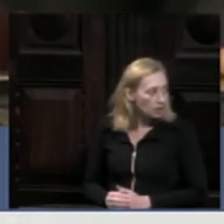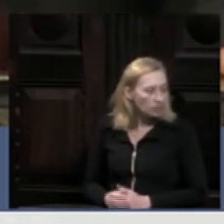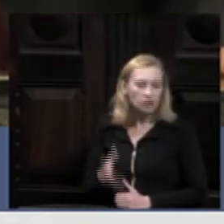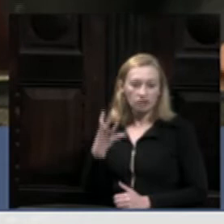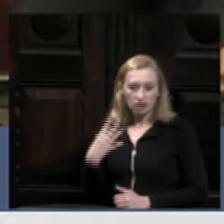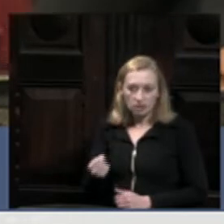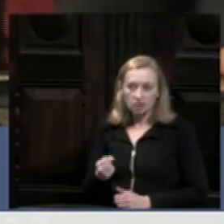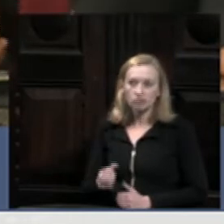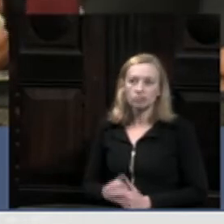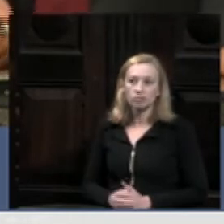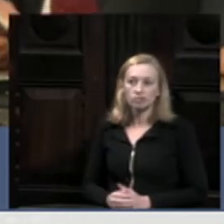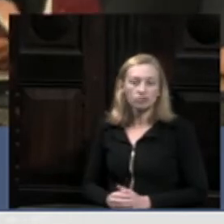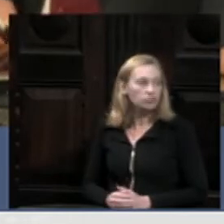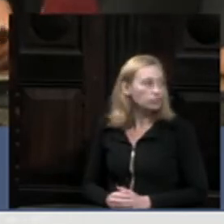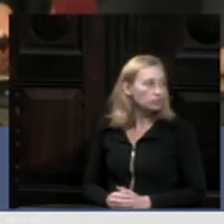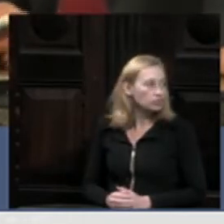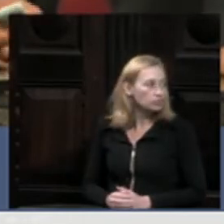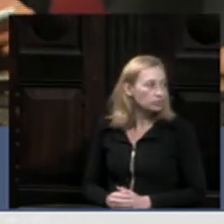Favorável.